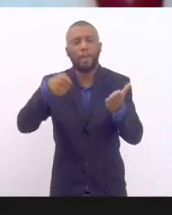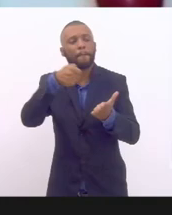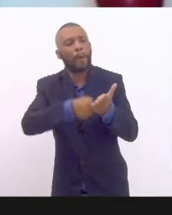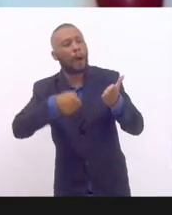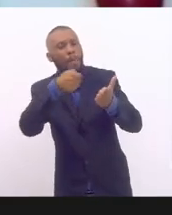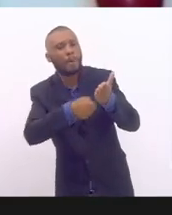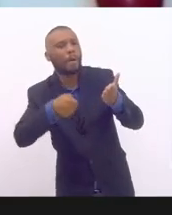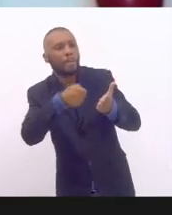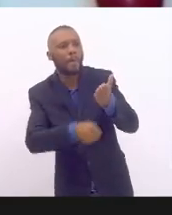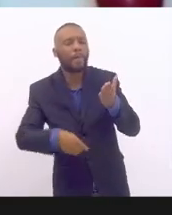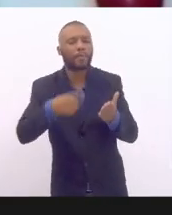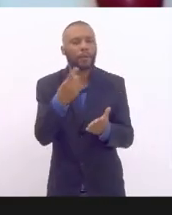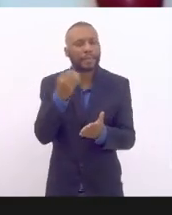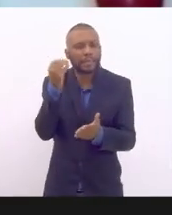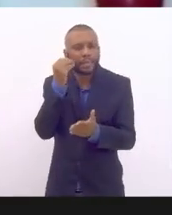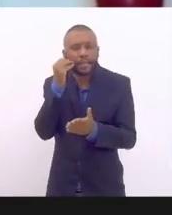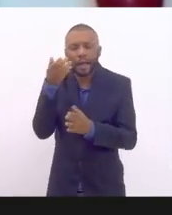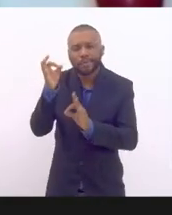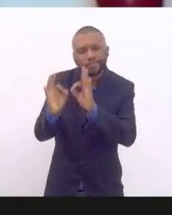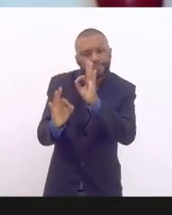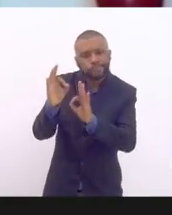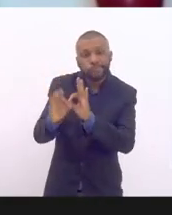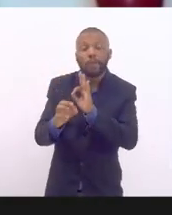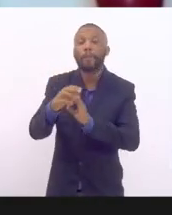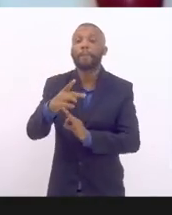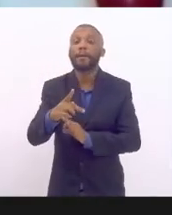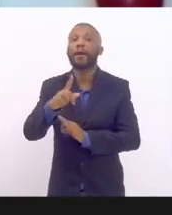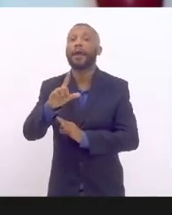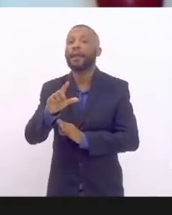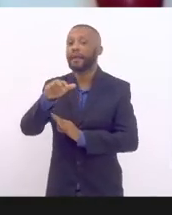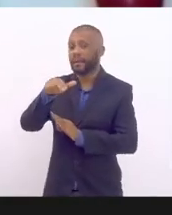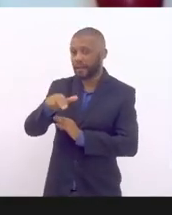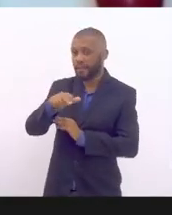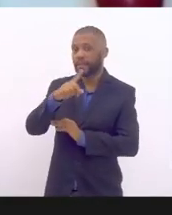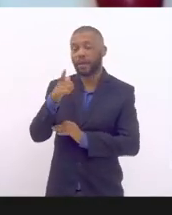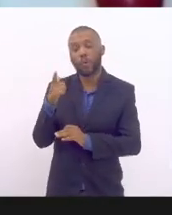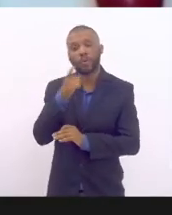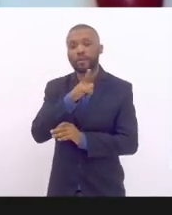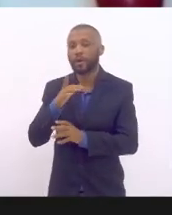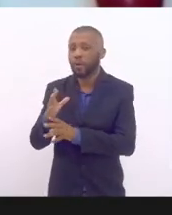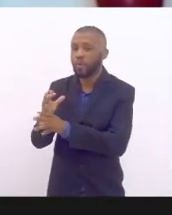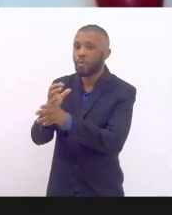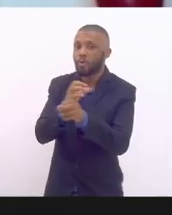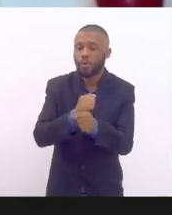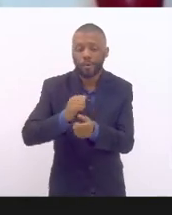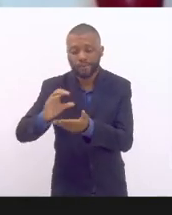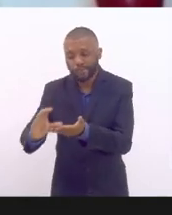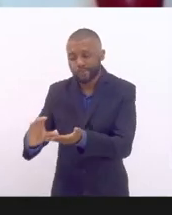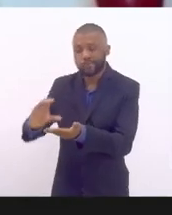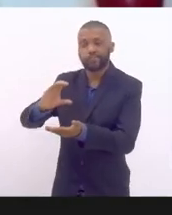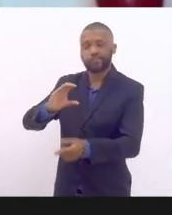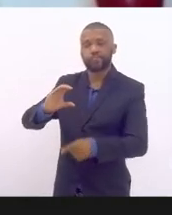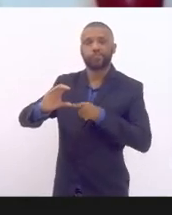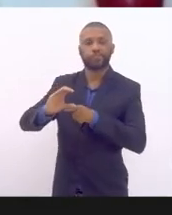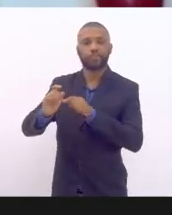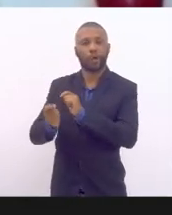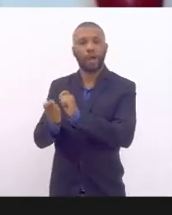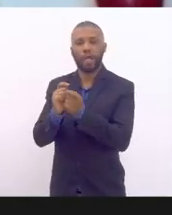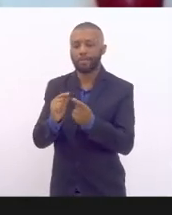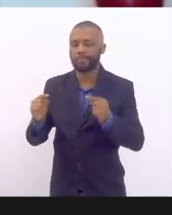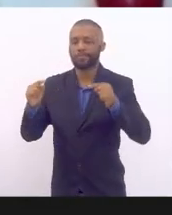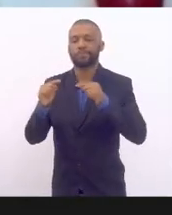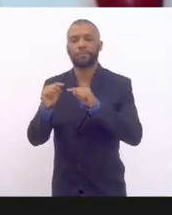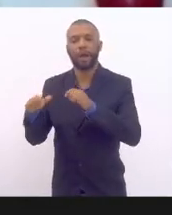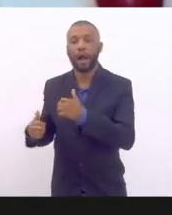tentativa de produzir um PLN e recompõe o orçamento da universidade e o apoio político